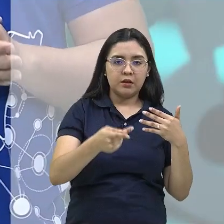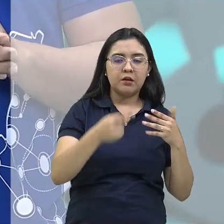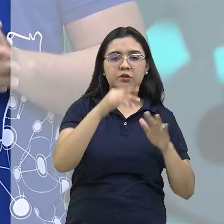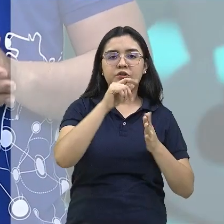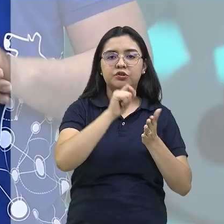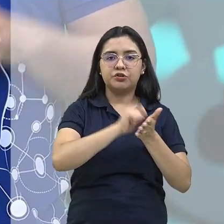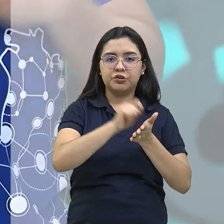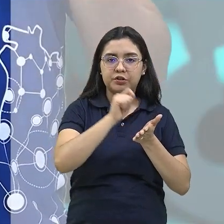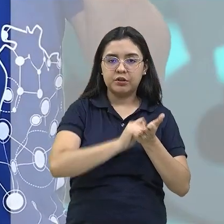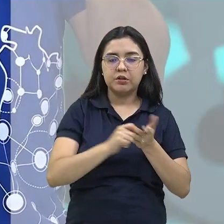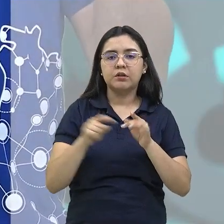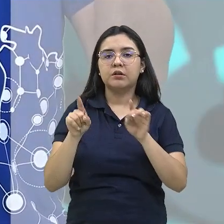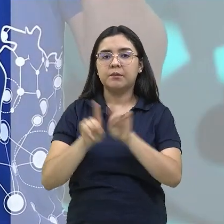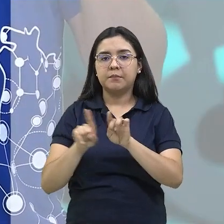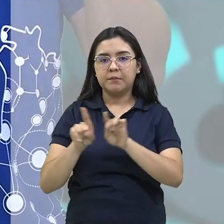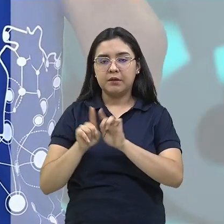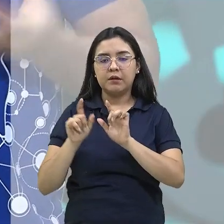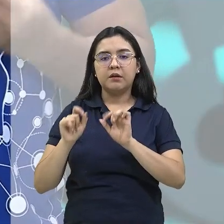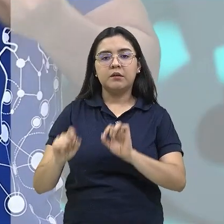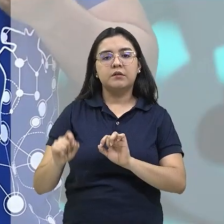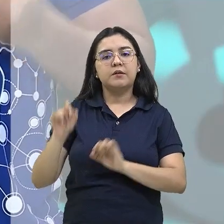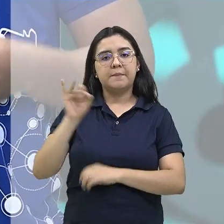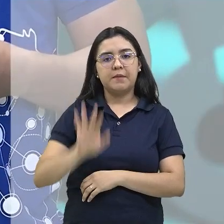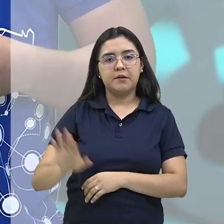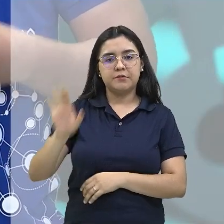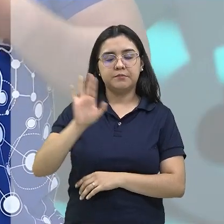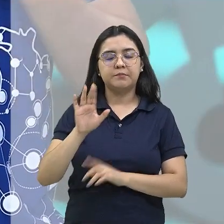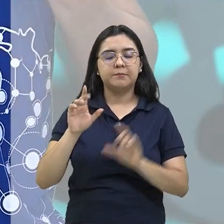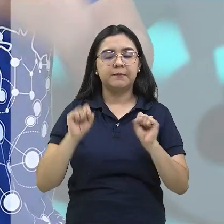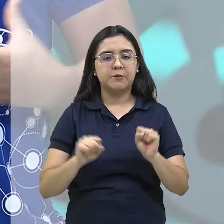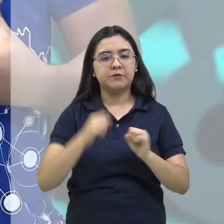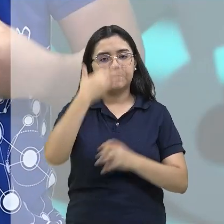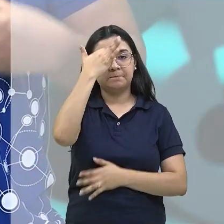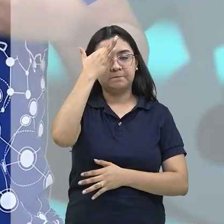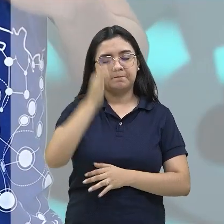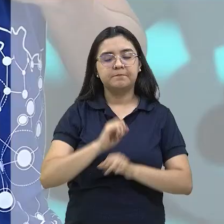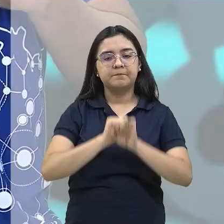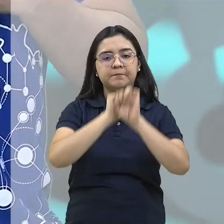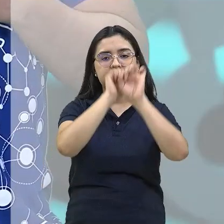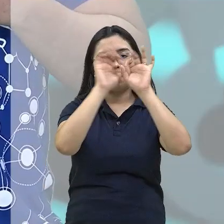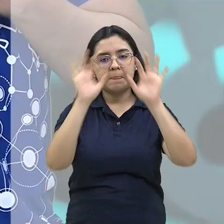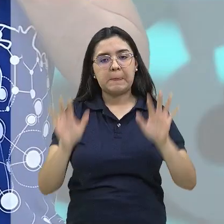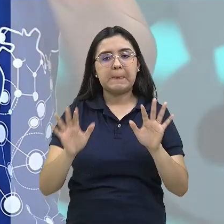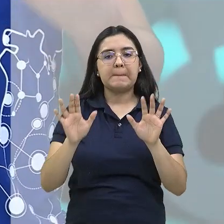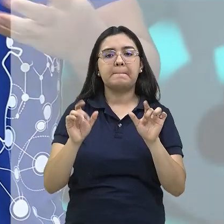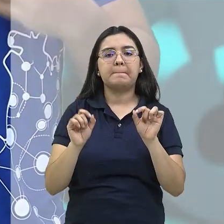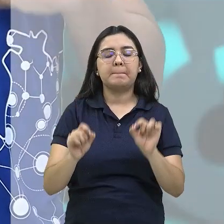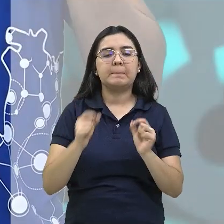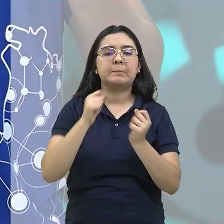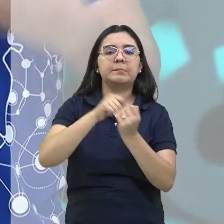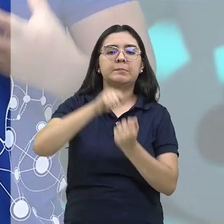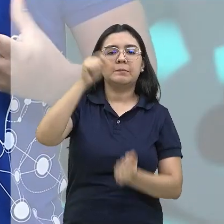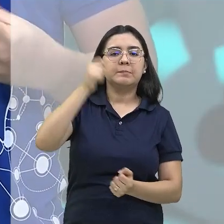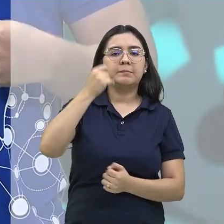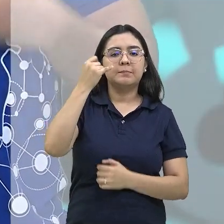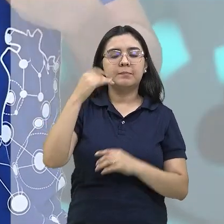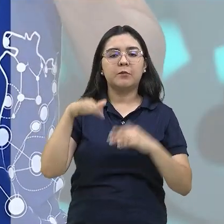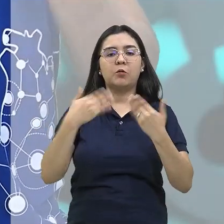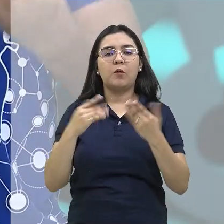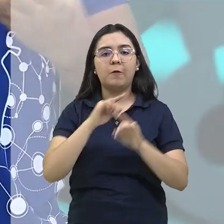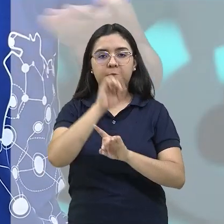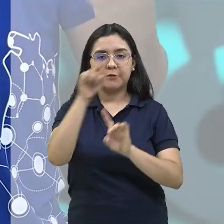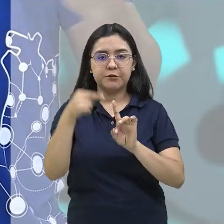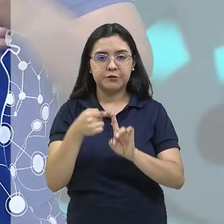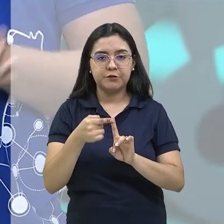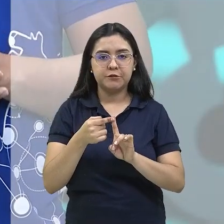quanto não verbal. E para que a gente possa compreender bem o que é um cartaz, a sua ideia, o seu objetivo, o poder